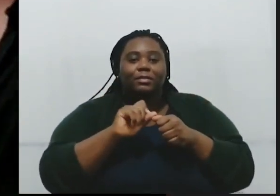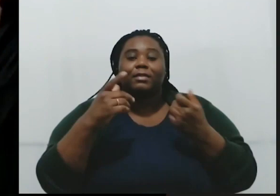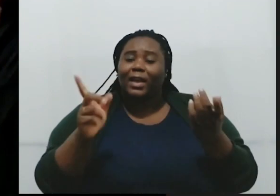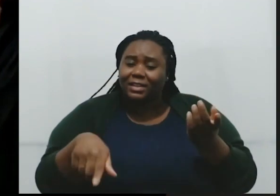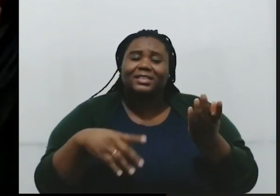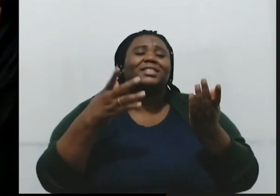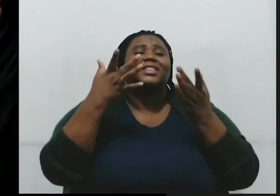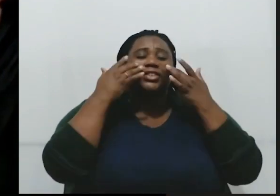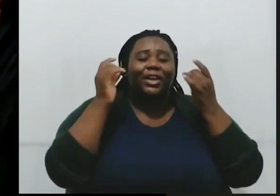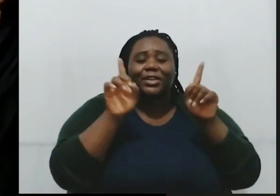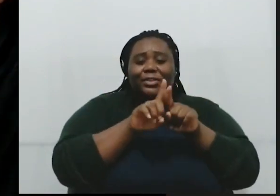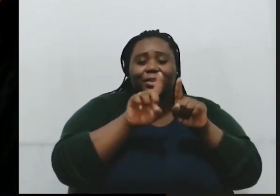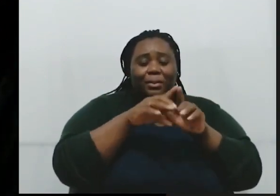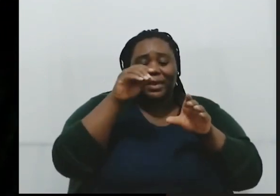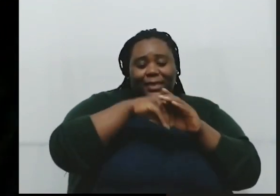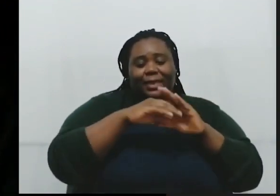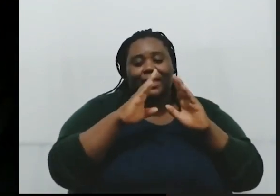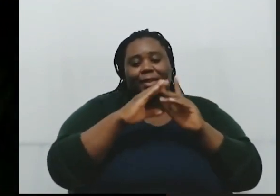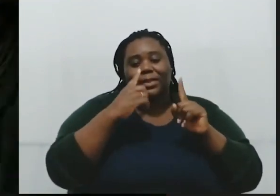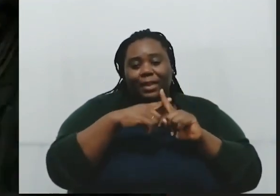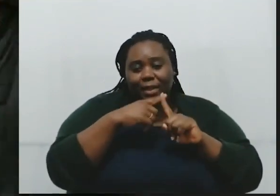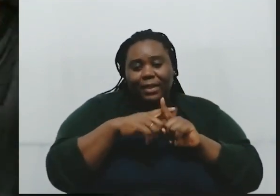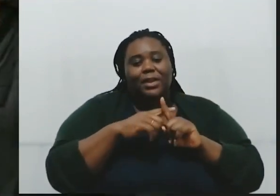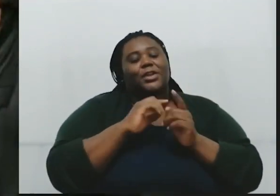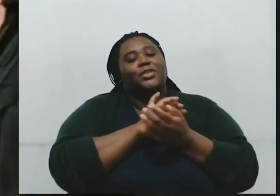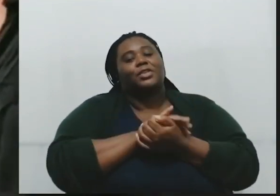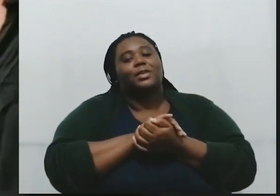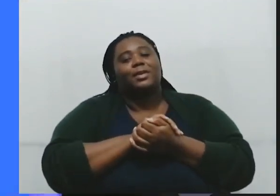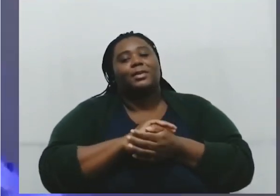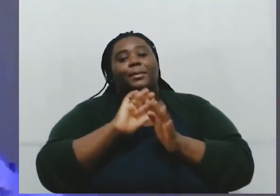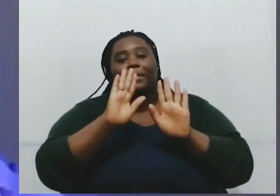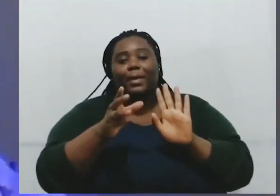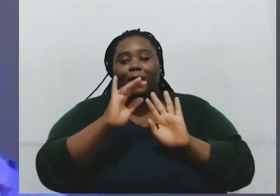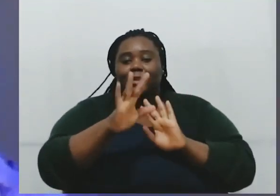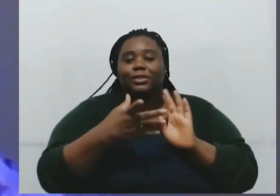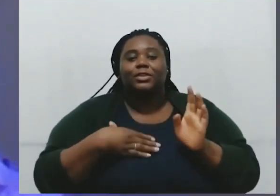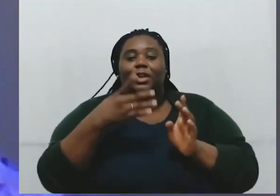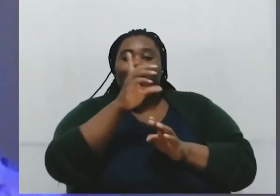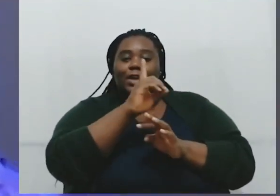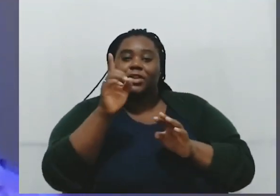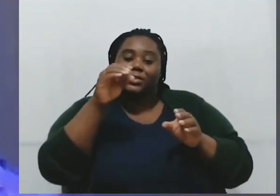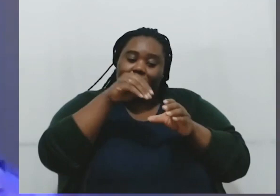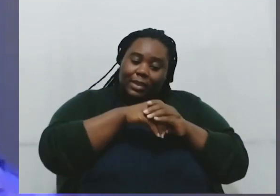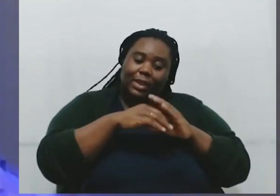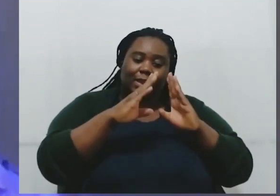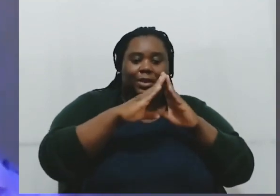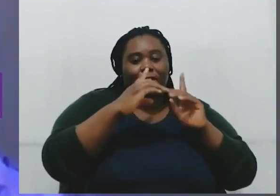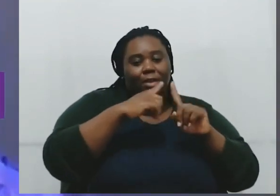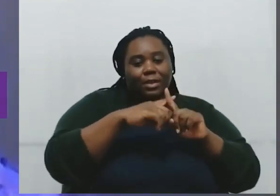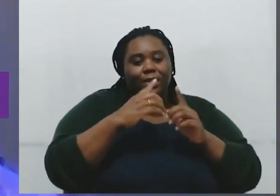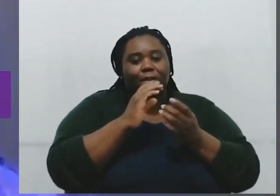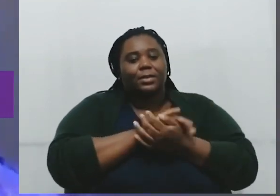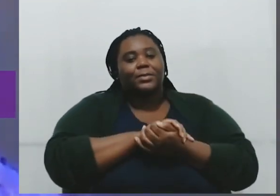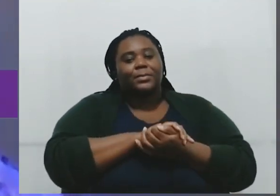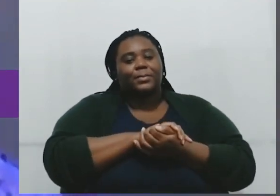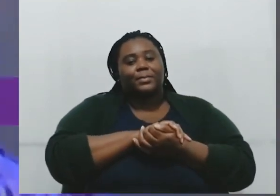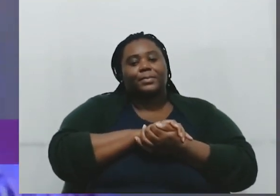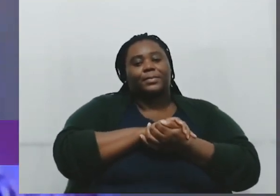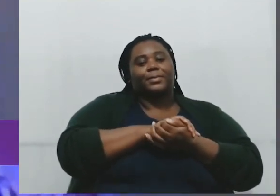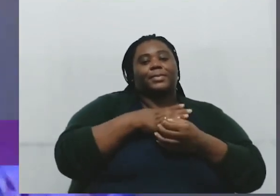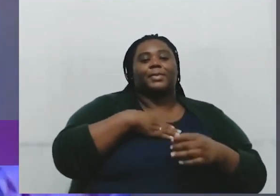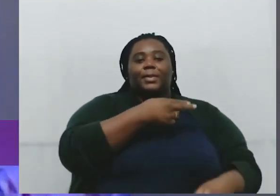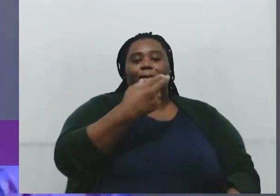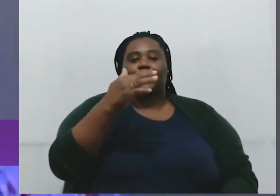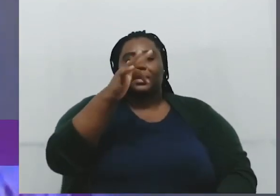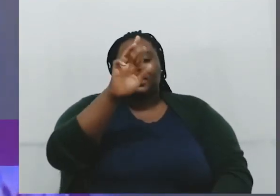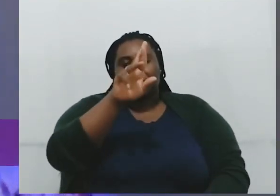que eu também já dirigia lá na igreja, já brincava disso. Assim. Eu me chamo Francis Madison, sou artista do